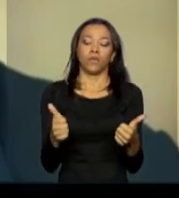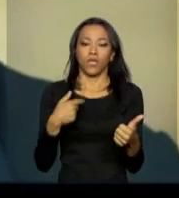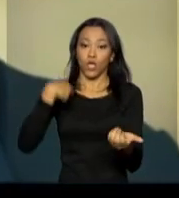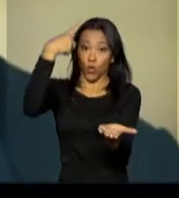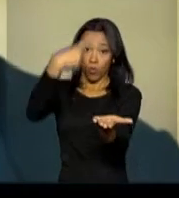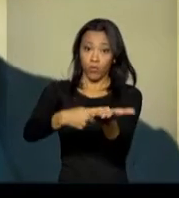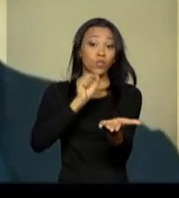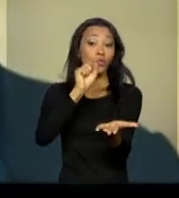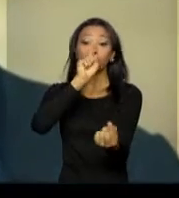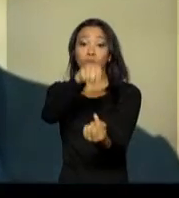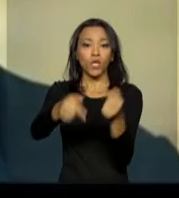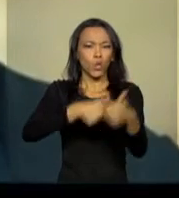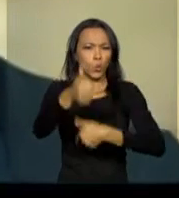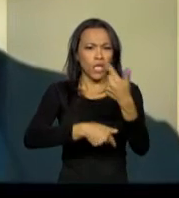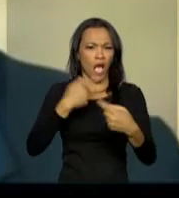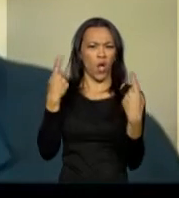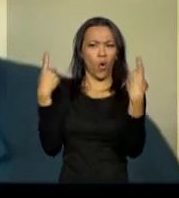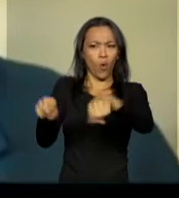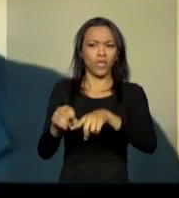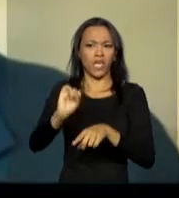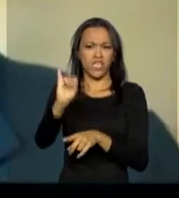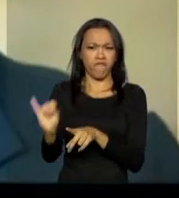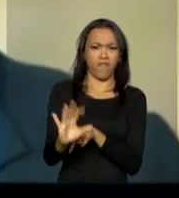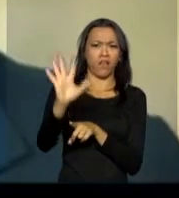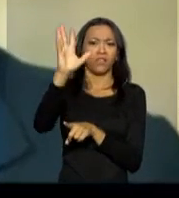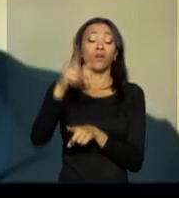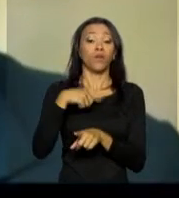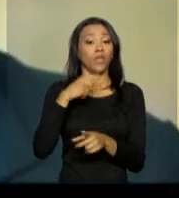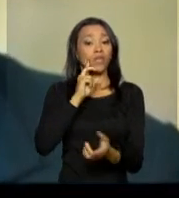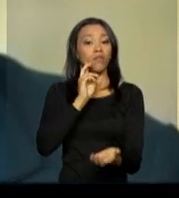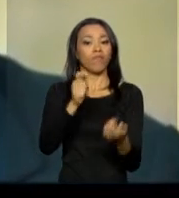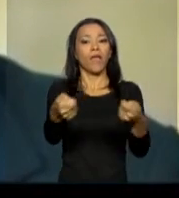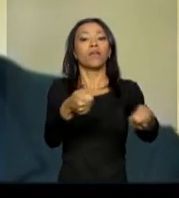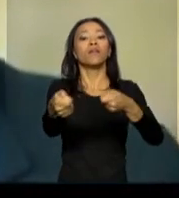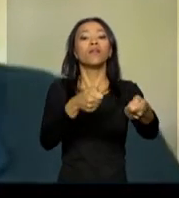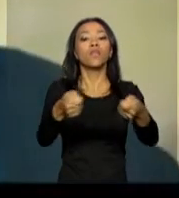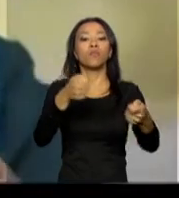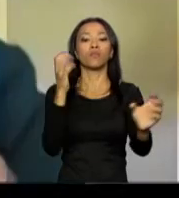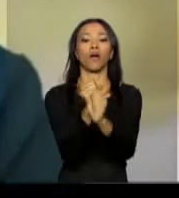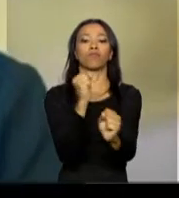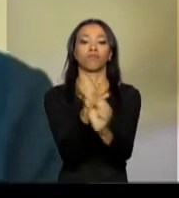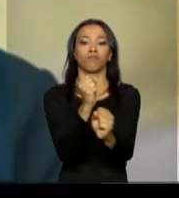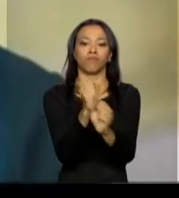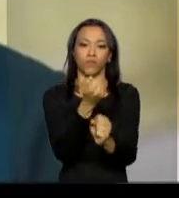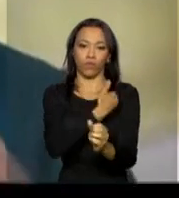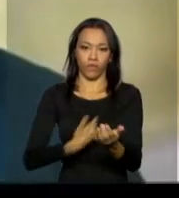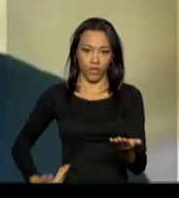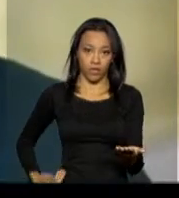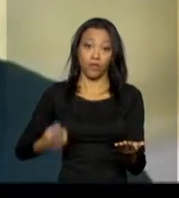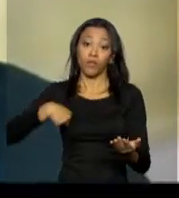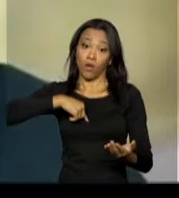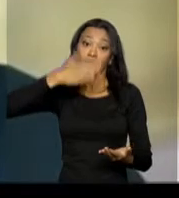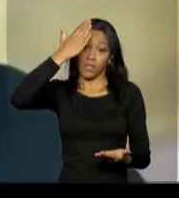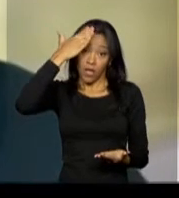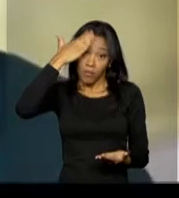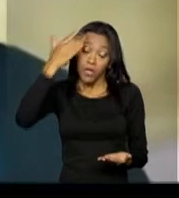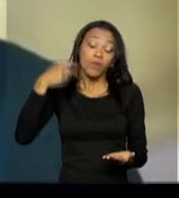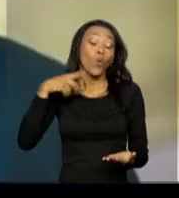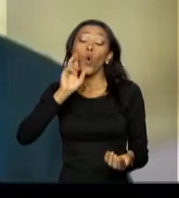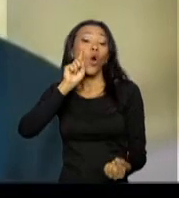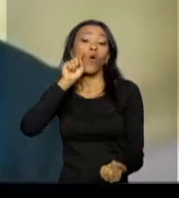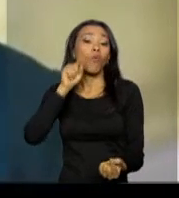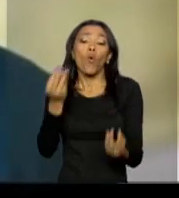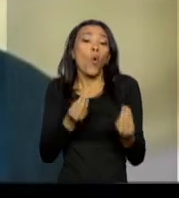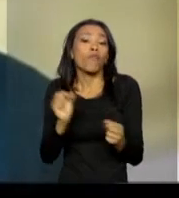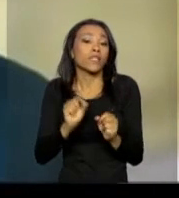compromisso de lutar contra a inflação e de manter o equilíbrio das contas públicas. Sabemos o que é preciso para isso